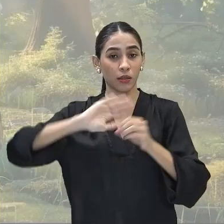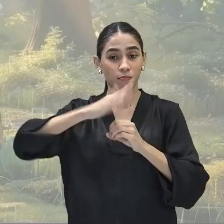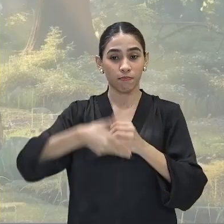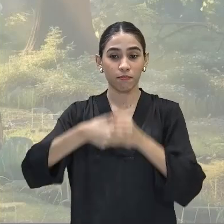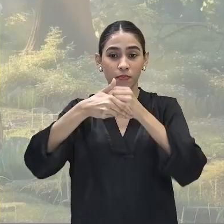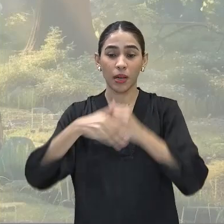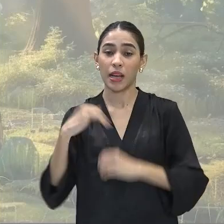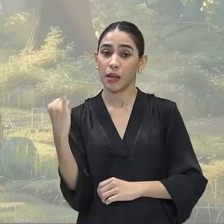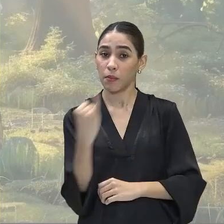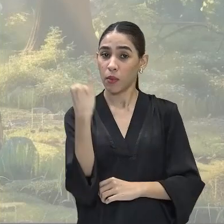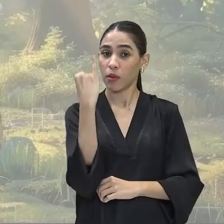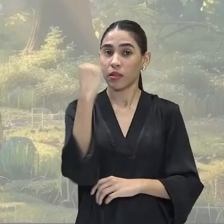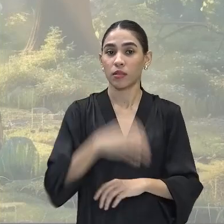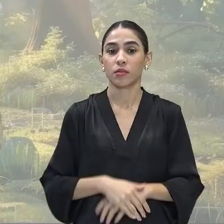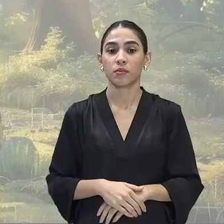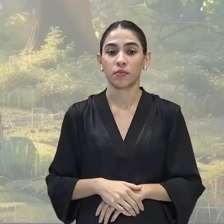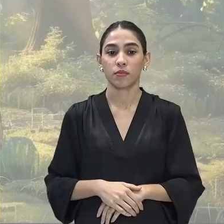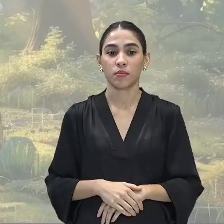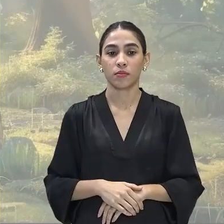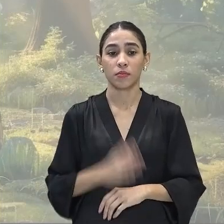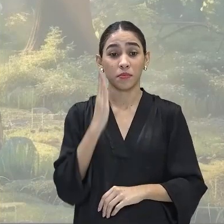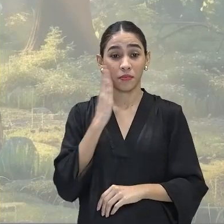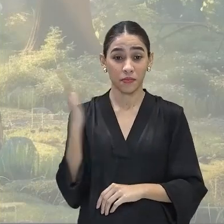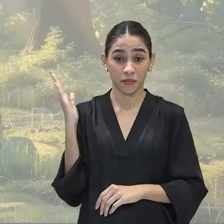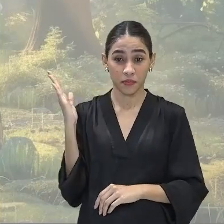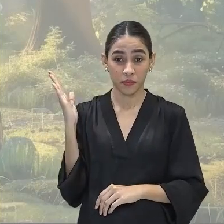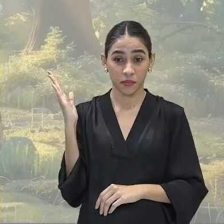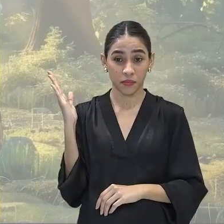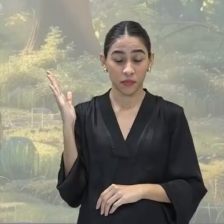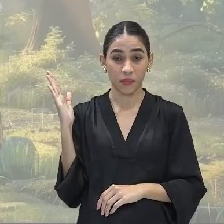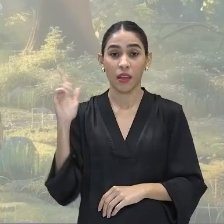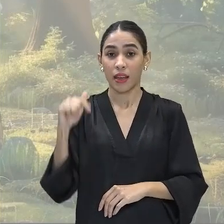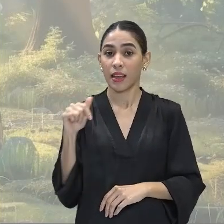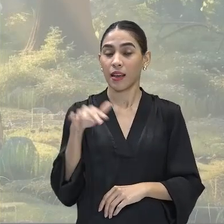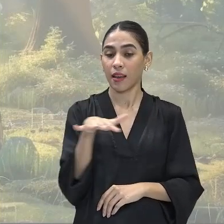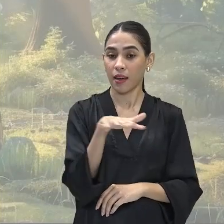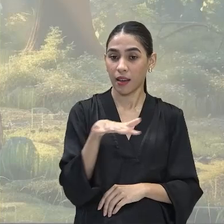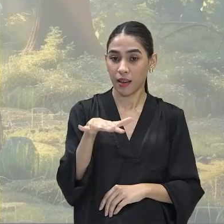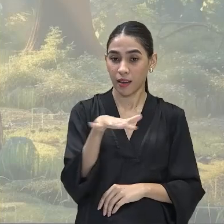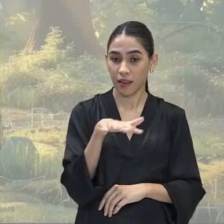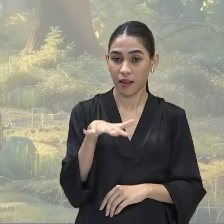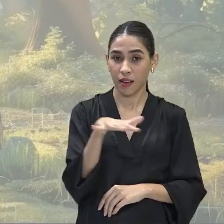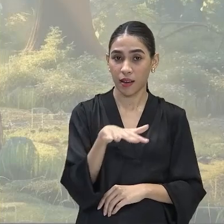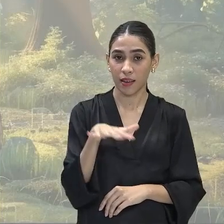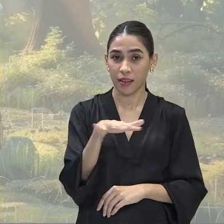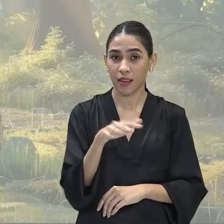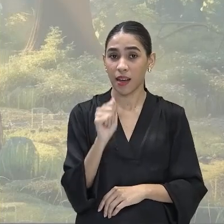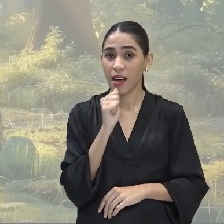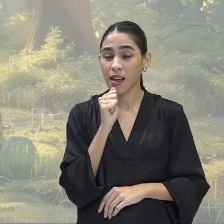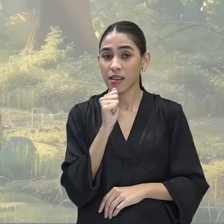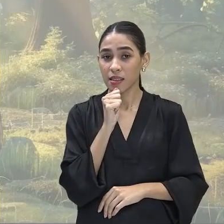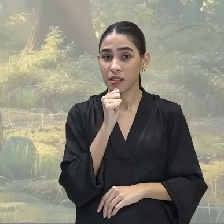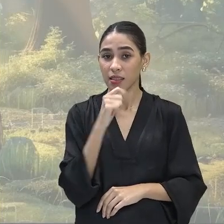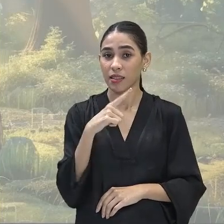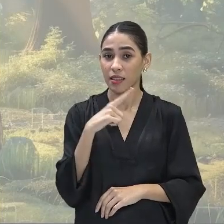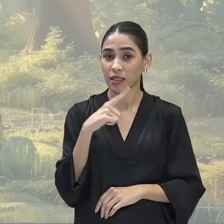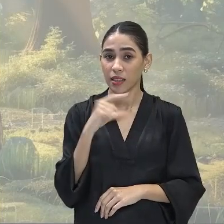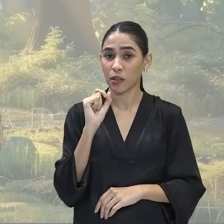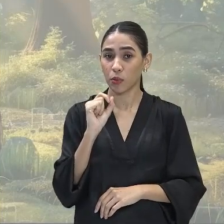muito importante, que são os dos hotspots, né? São aquelas áreas que ainda possuem uma